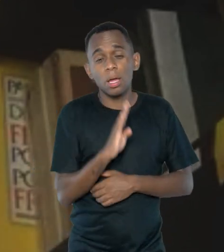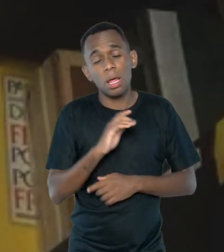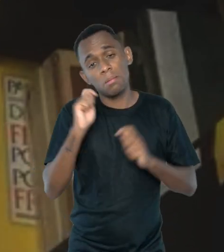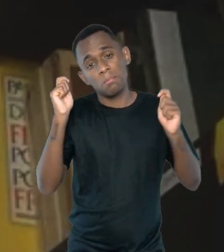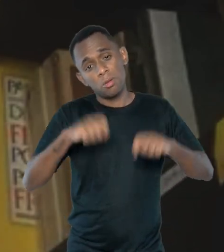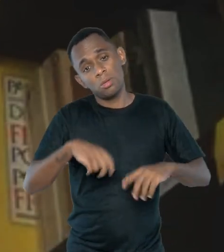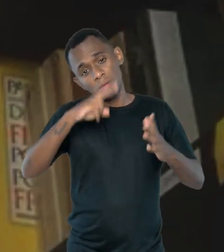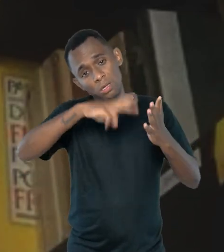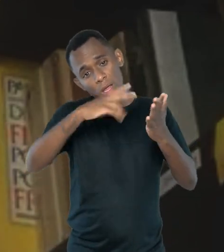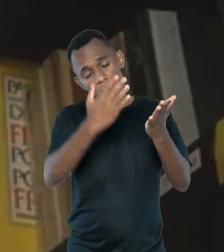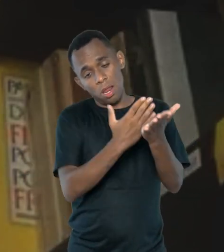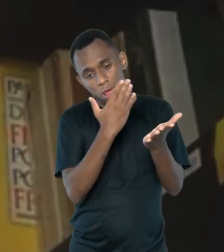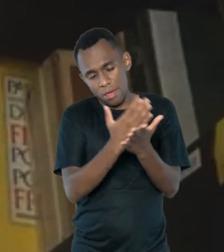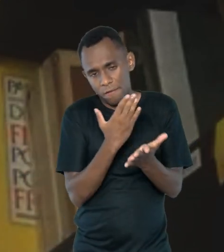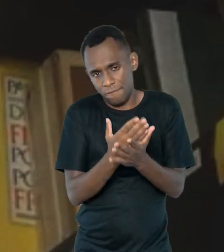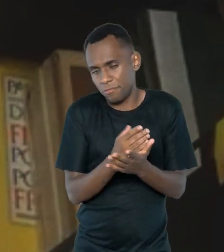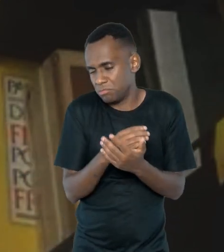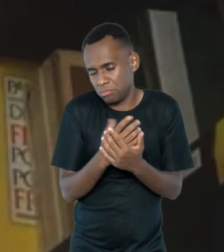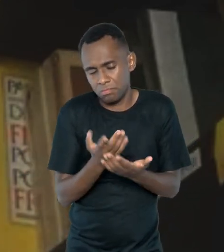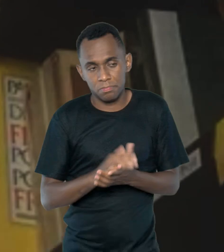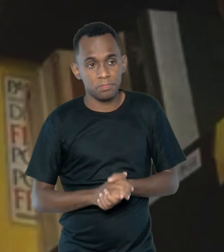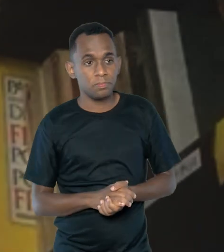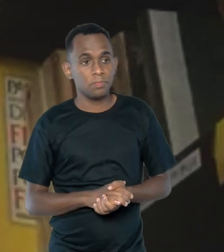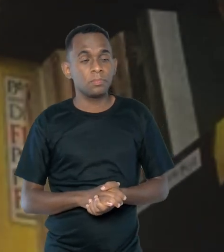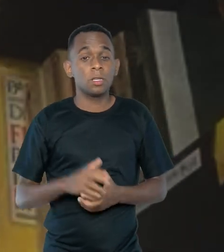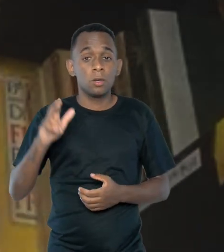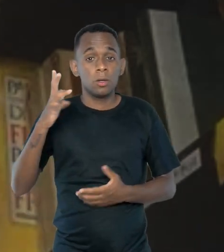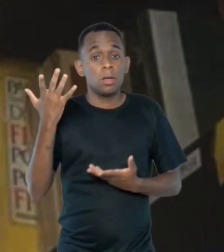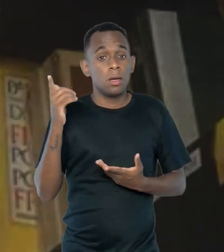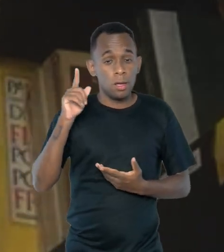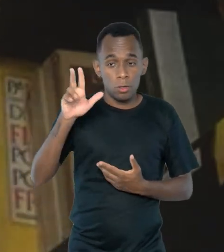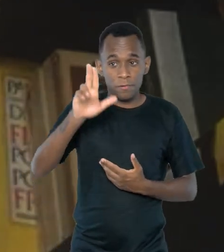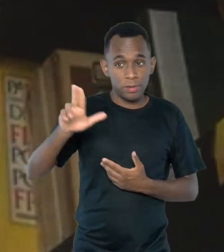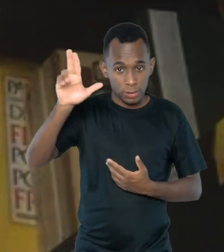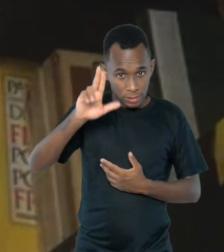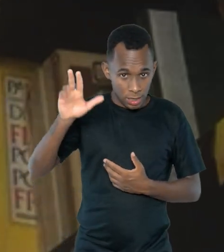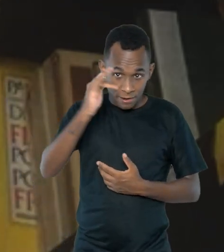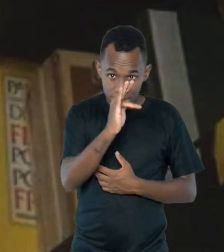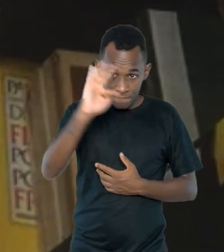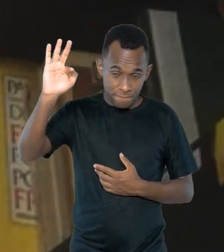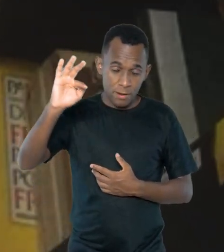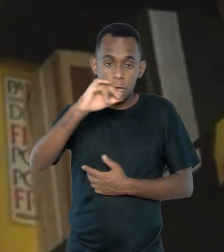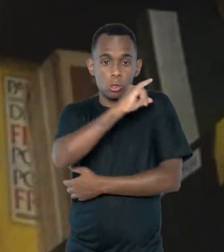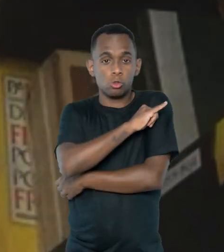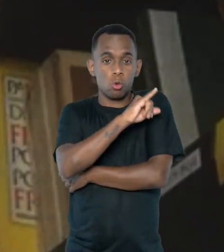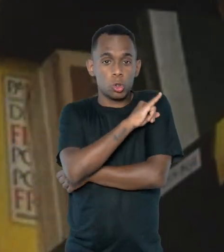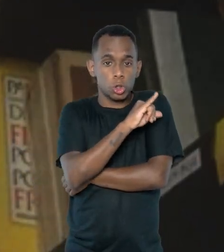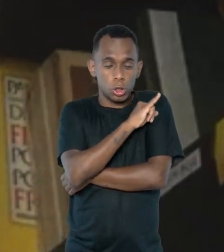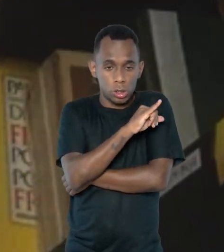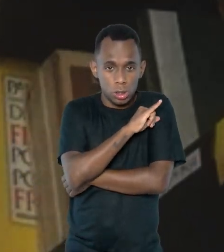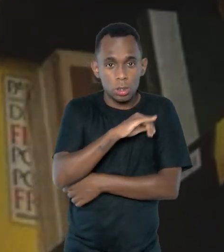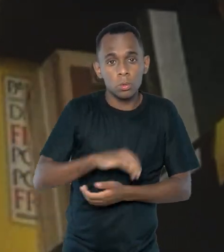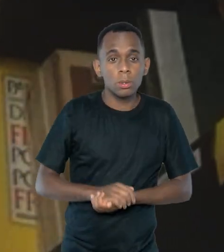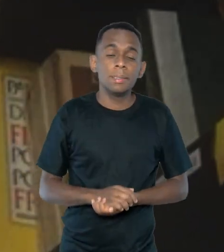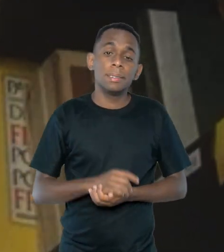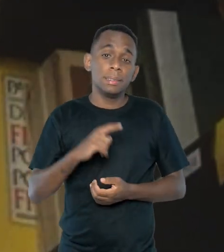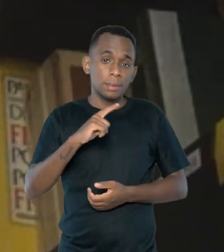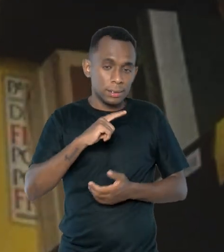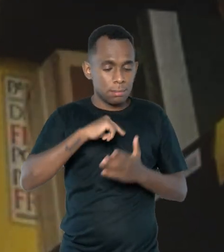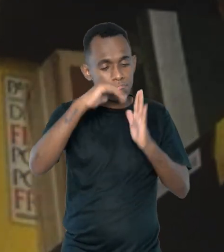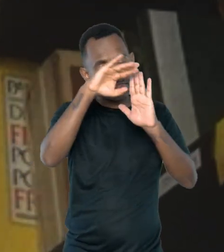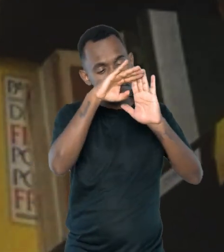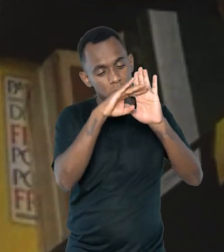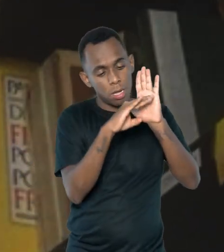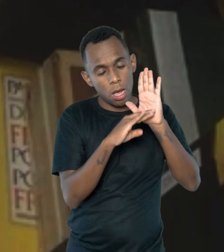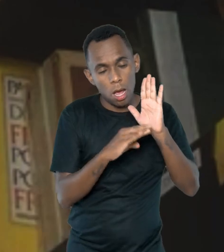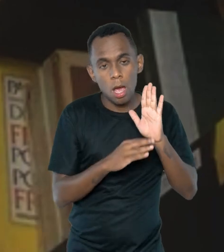gratuitamente. Então, não é motivo. A Universidade Federal do Rio de Janeiro, ela tem a lista de livros